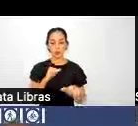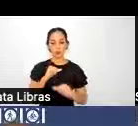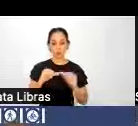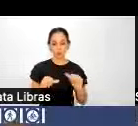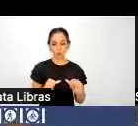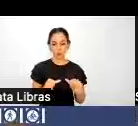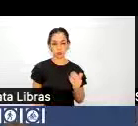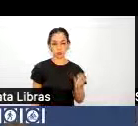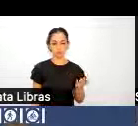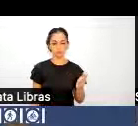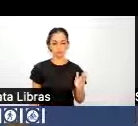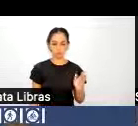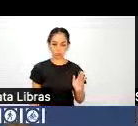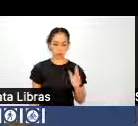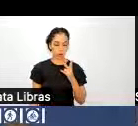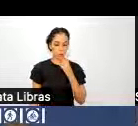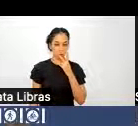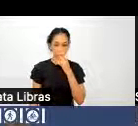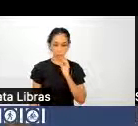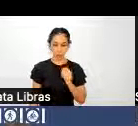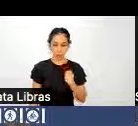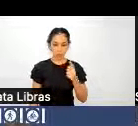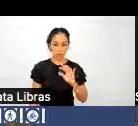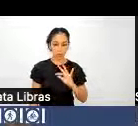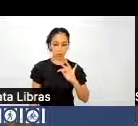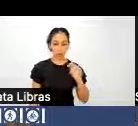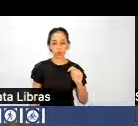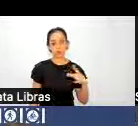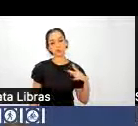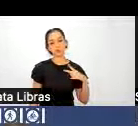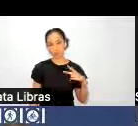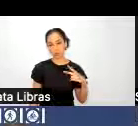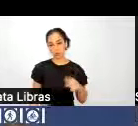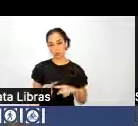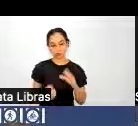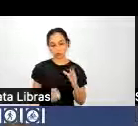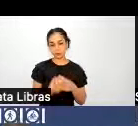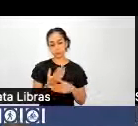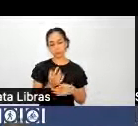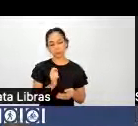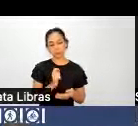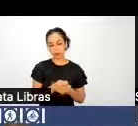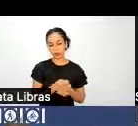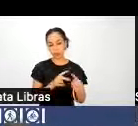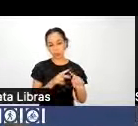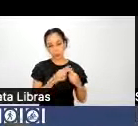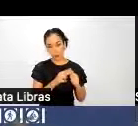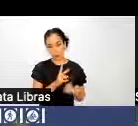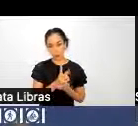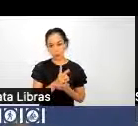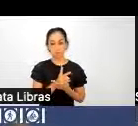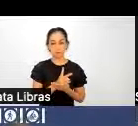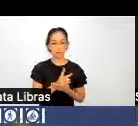comandado pelo setor privado, que cria os parques, que paga por eles, que faz a manutenção, mas que